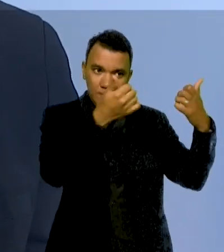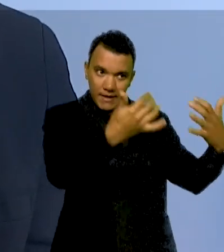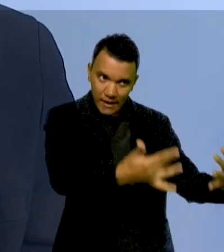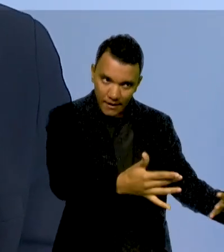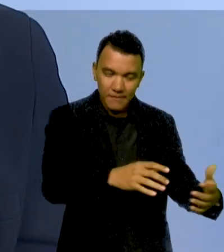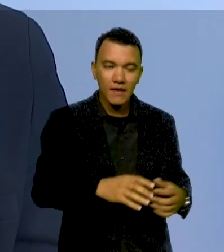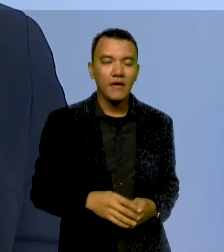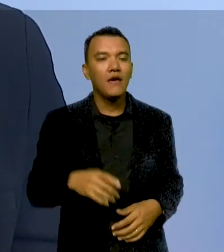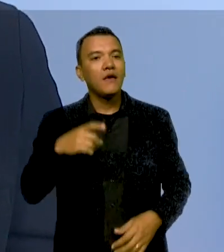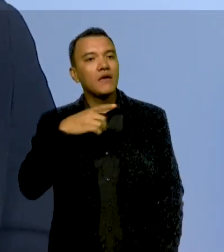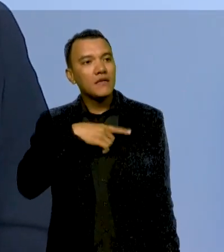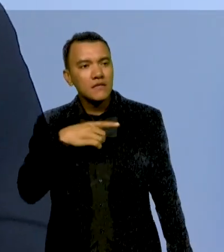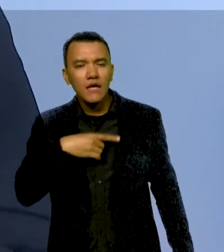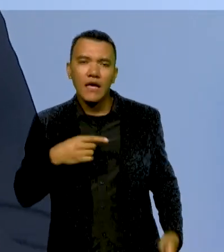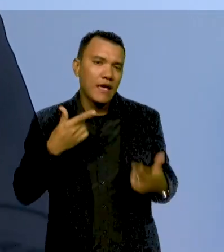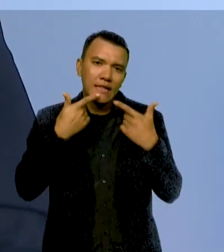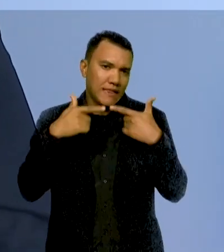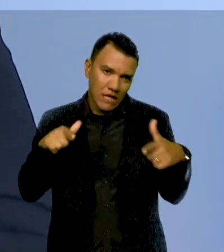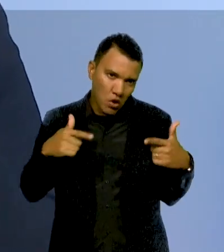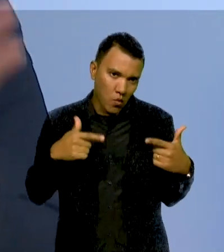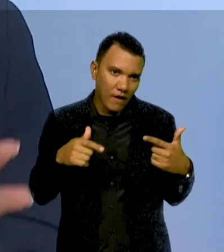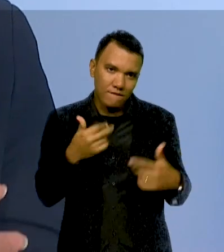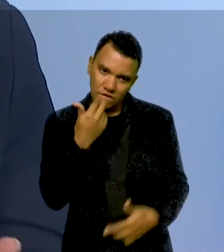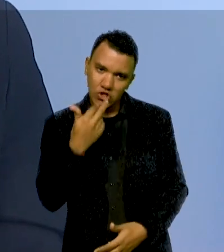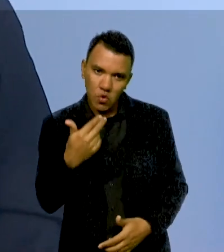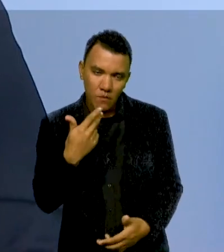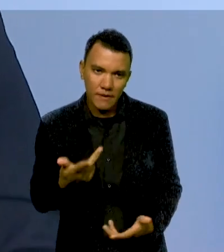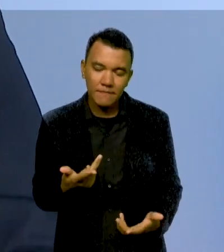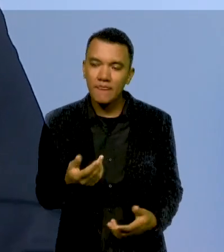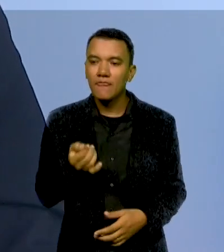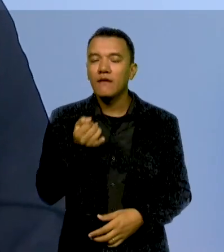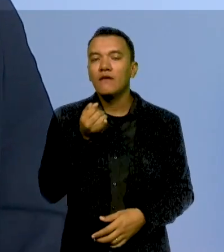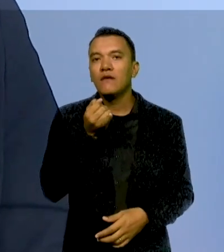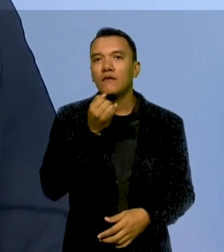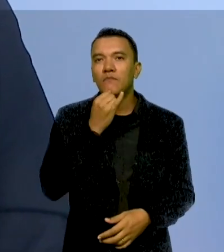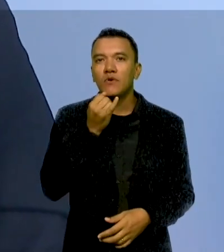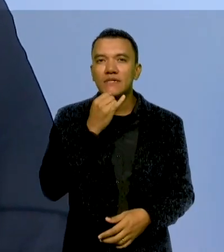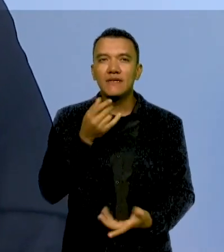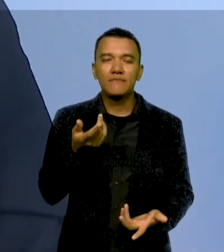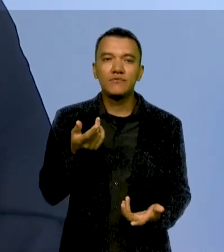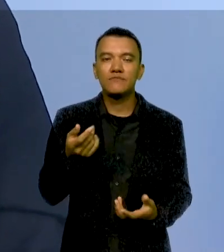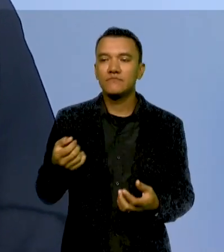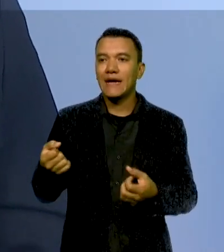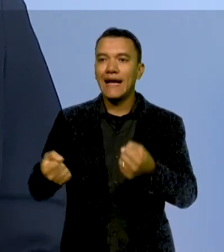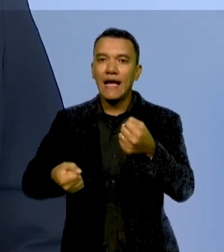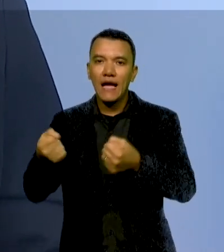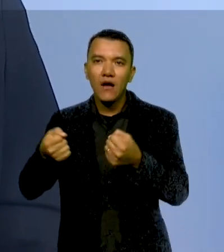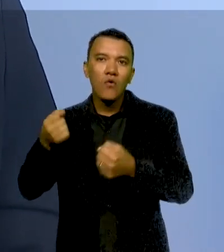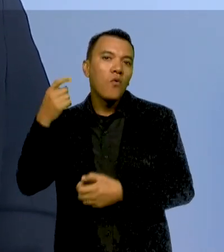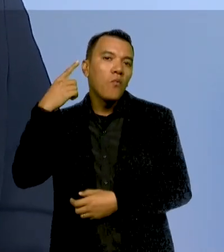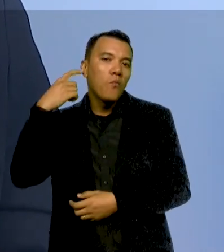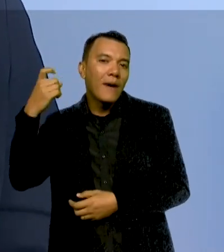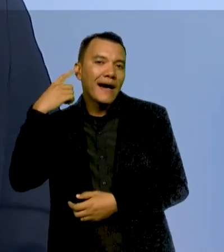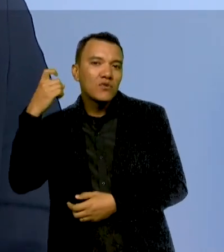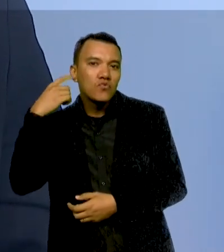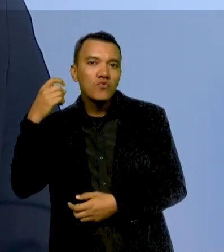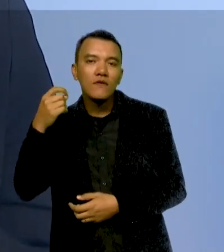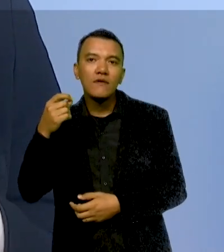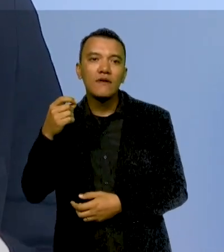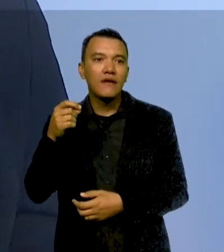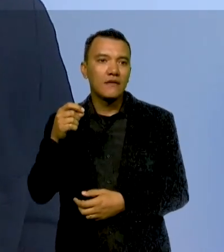uma onomatopeia em português, a gente faz um barulho para se referir ao carro, a gente faz um barulho para se referir à abelha. Perfeito. E dentro da língua de